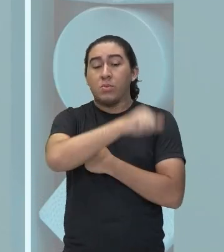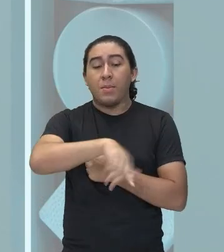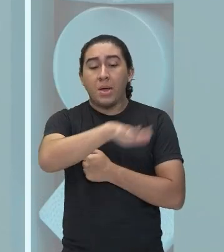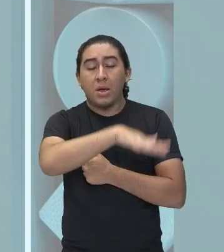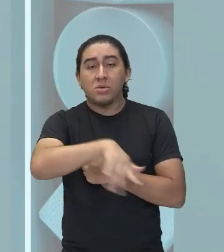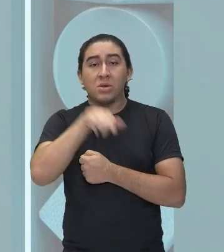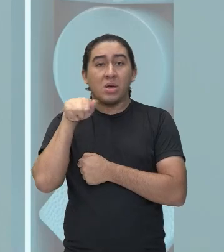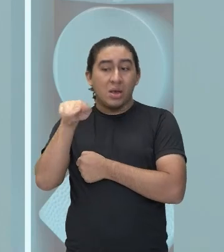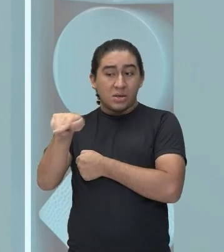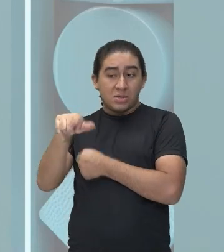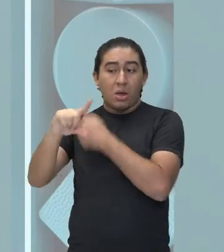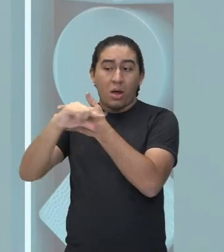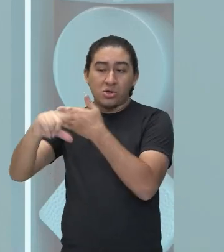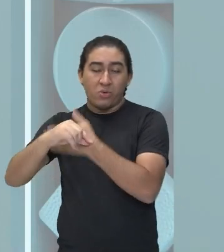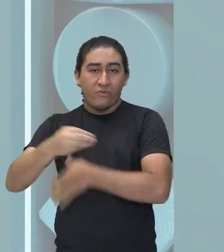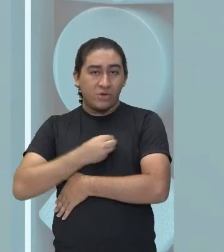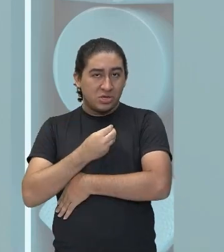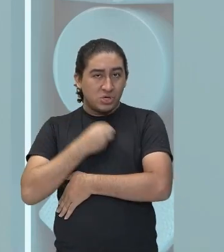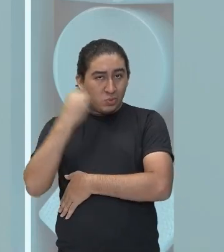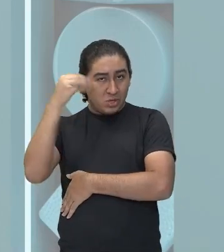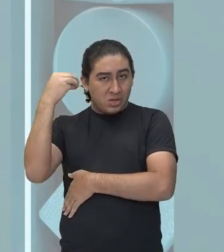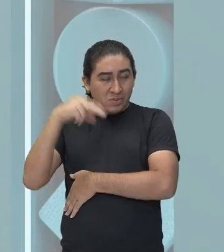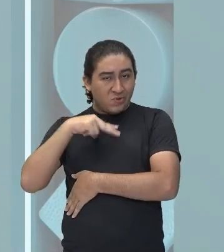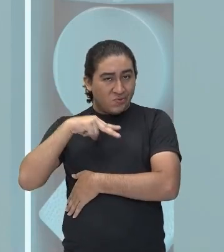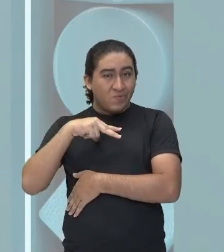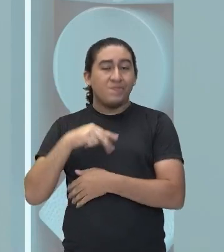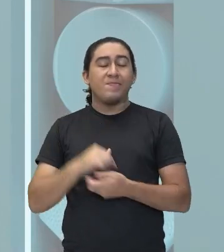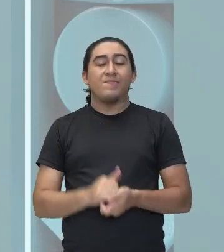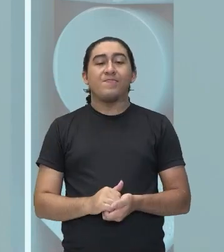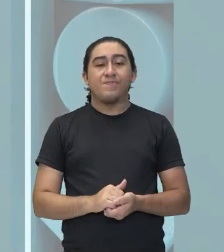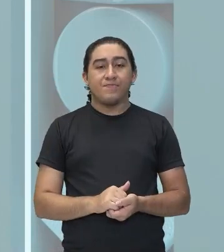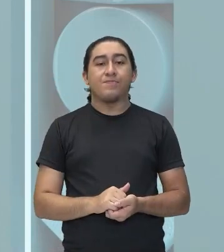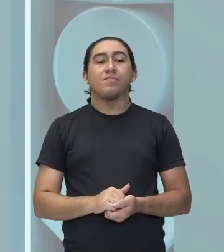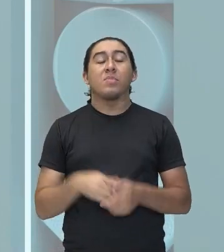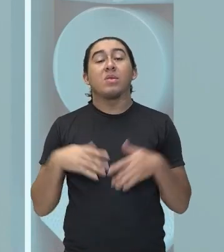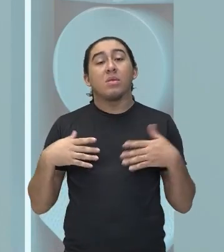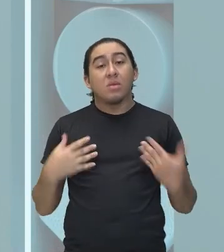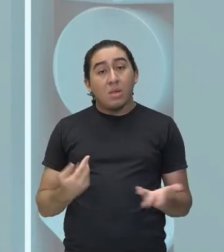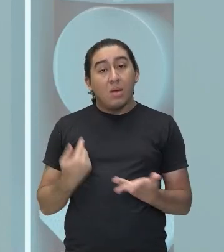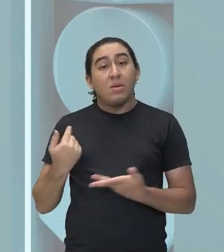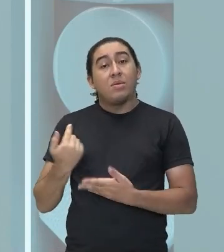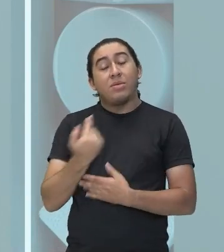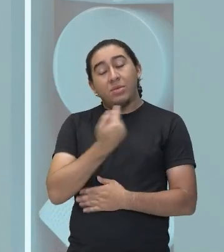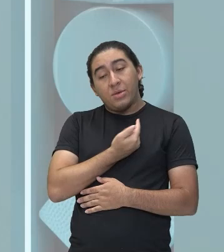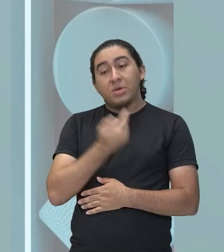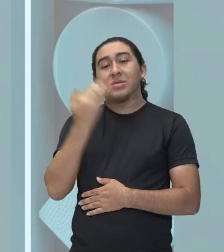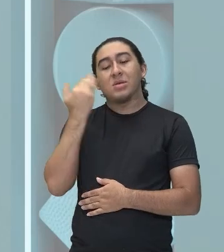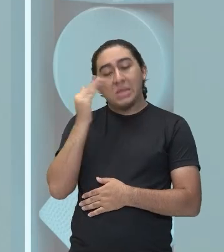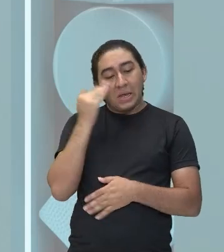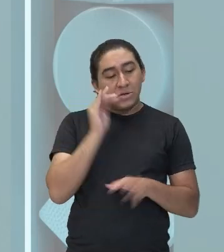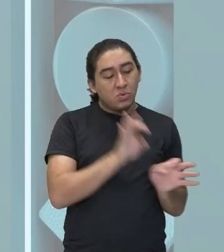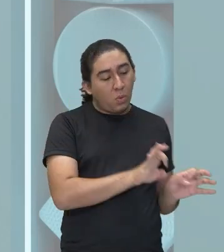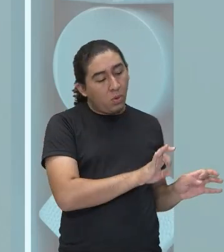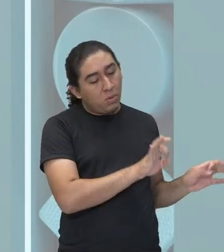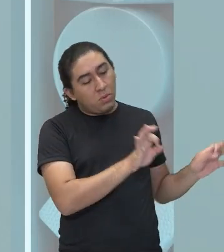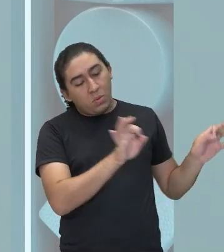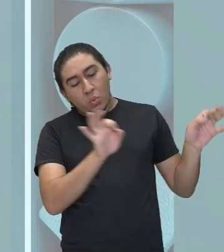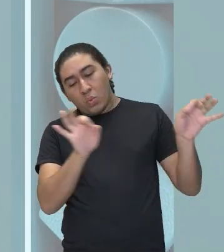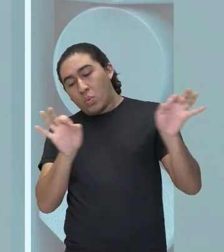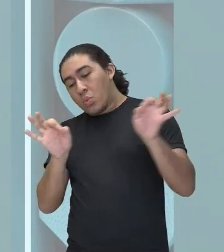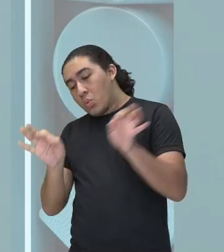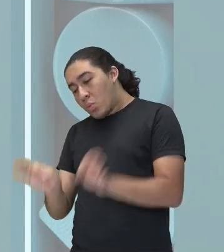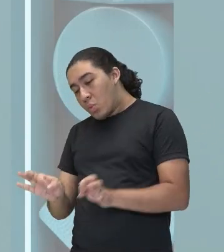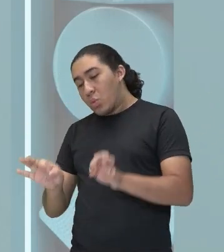qual ele viveu. Ok? Então, dito isso, agora que a gente já entende o momento, a situação, o contexto no qual